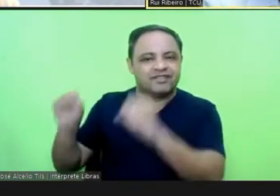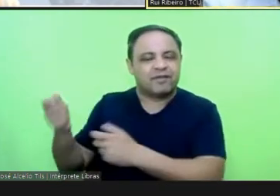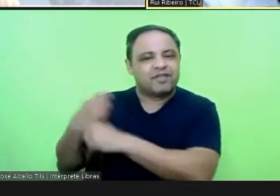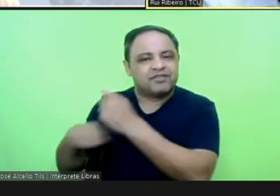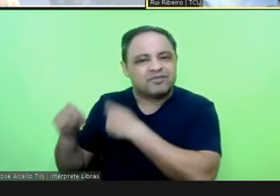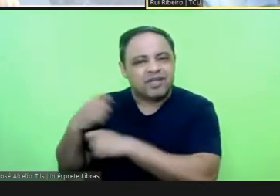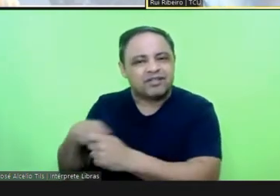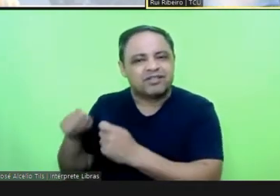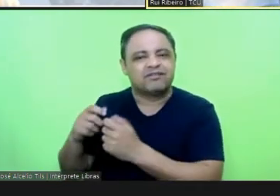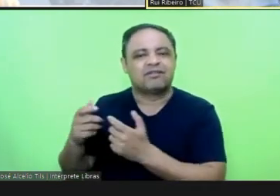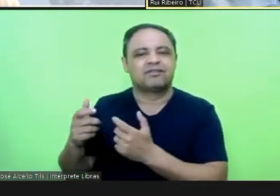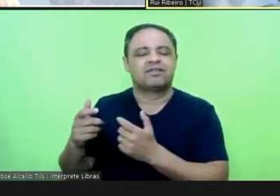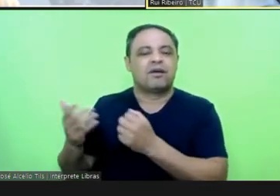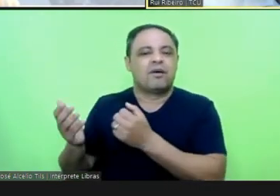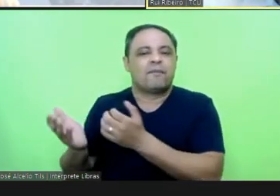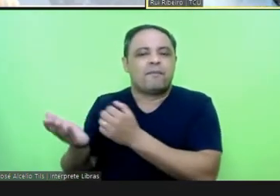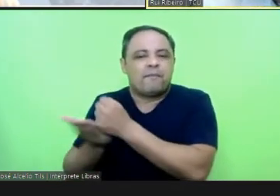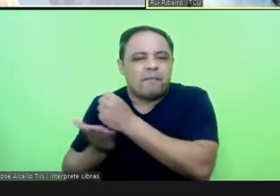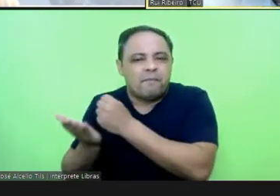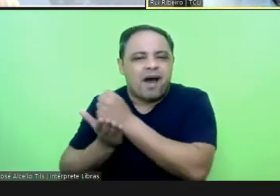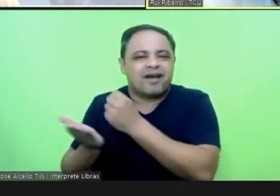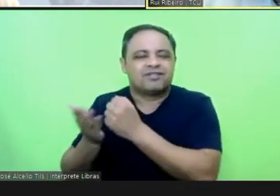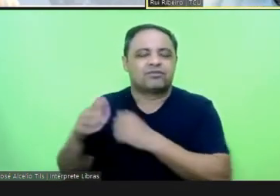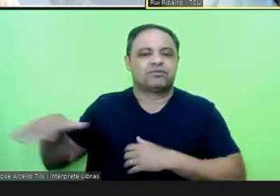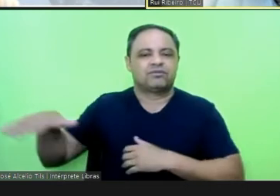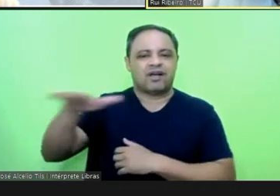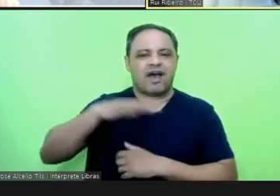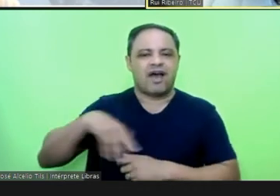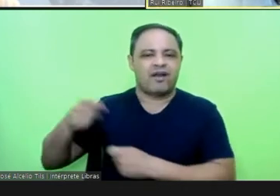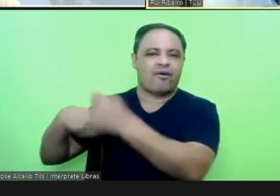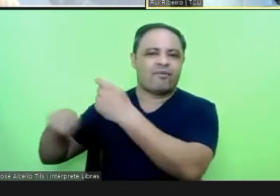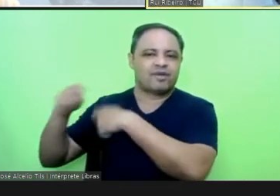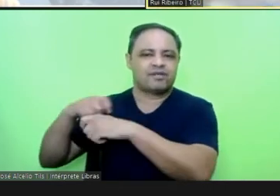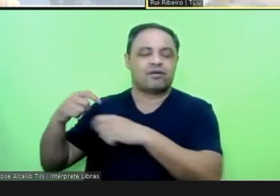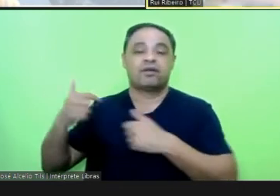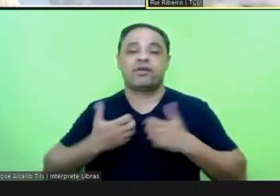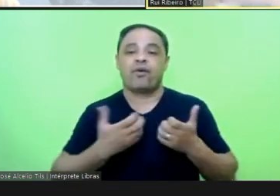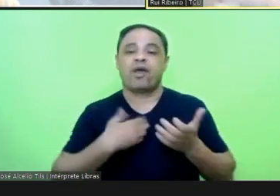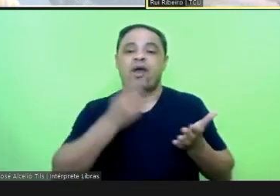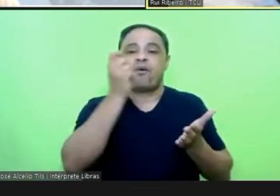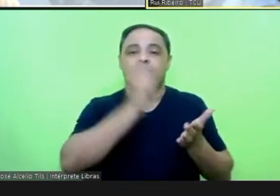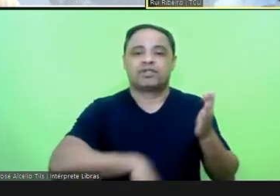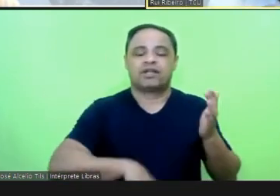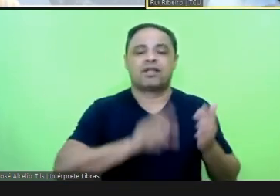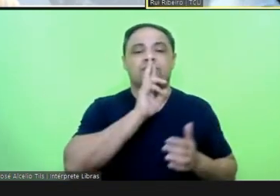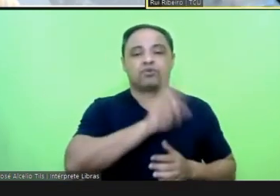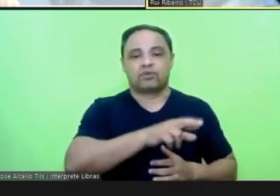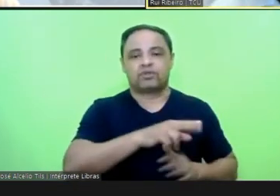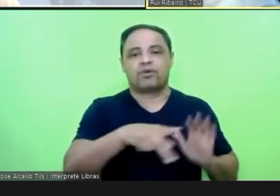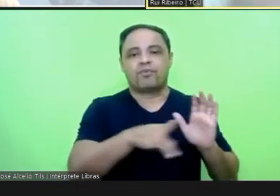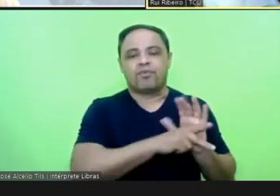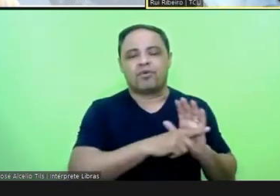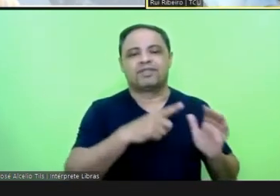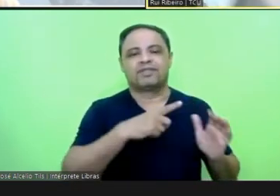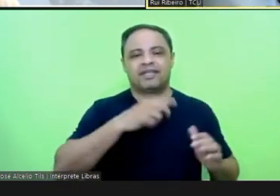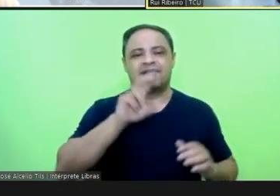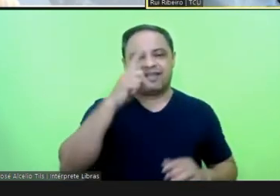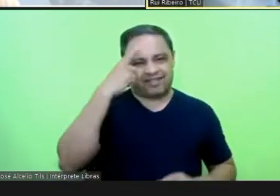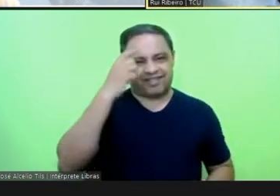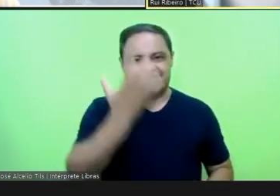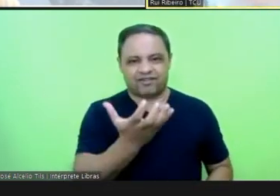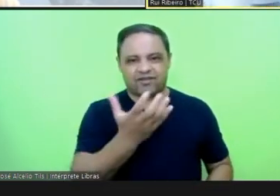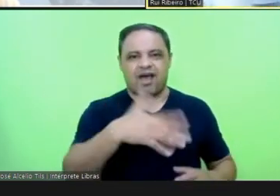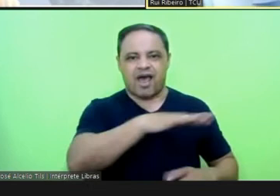administrativos básicos para a área comercial. E eu estou contratando uma solução que envolve inteligência artificial para a área